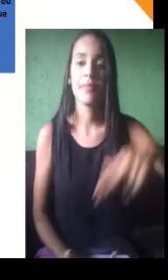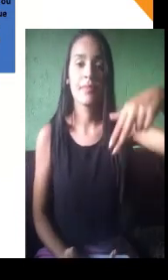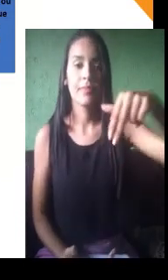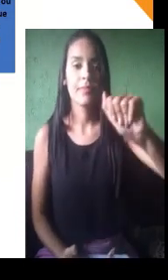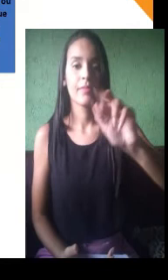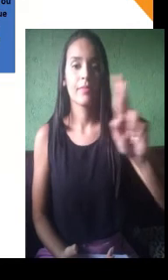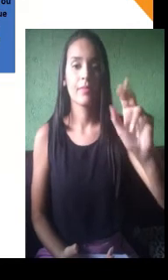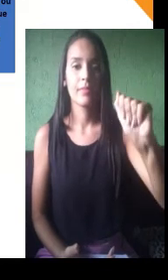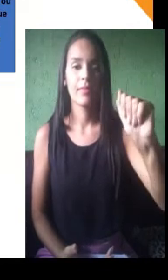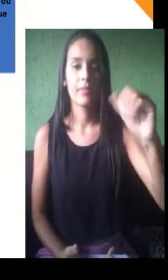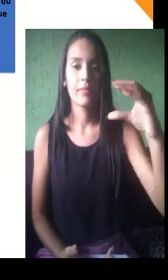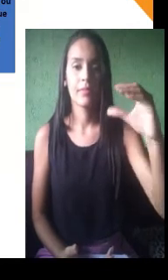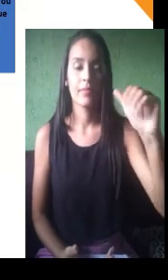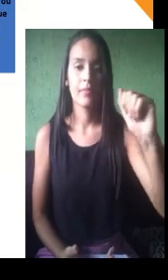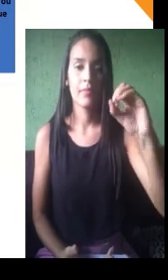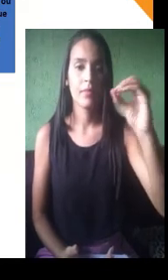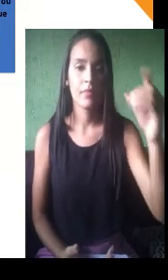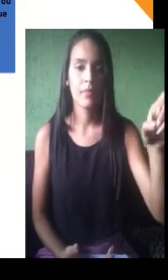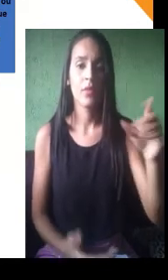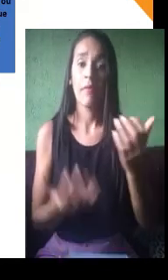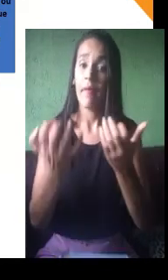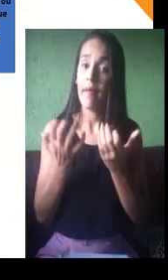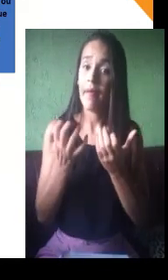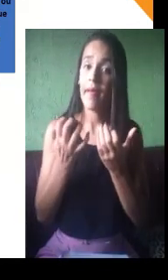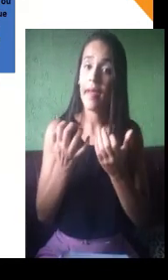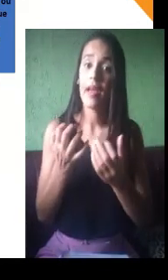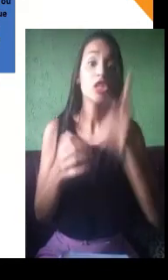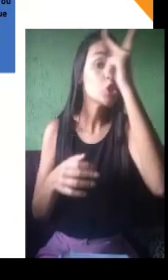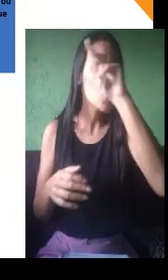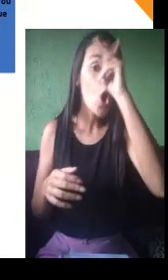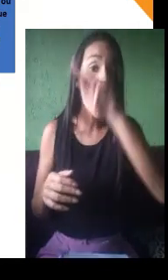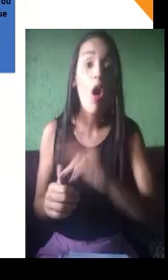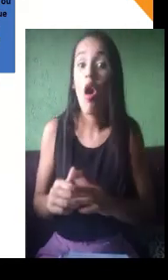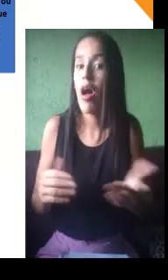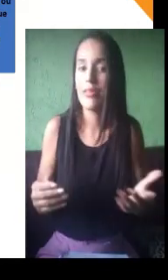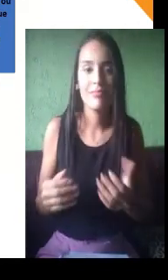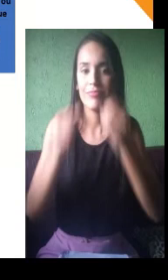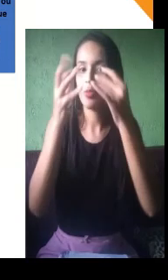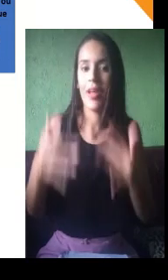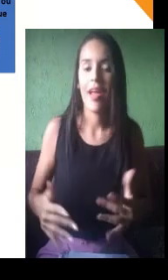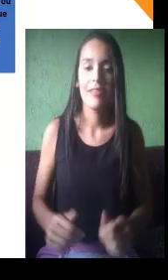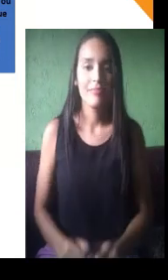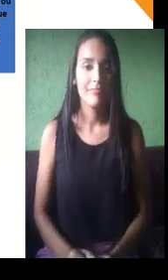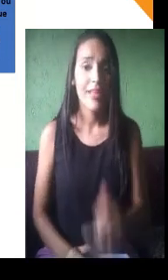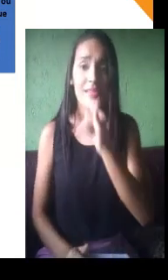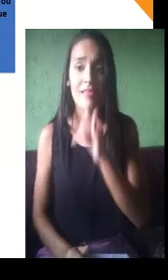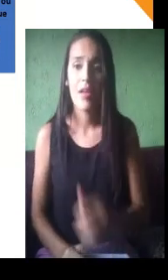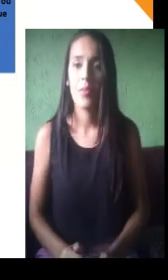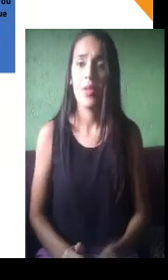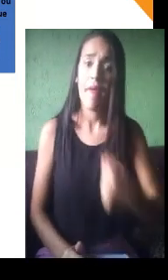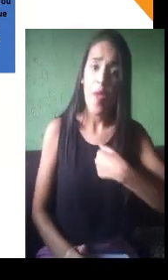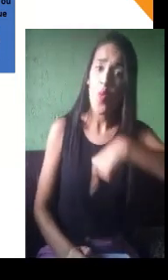gêneros vão ser os textos produzidos, propriamente dito, conforme a necessidade social de interação. O poema é um